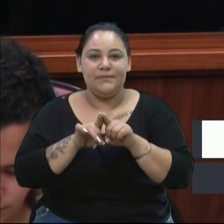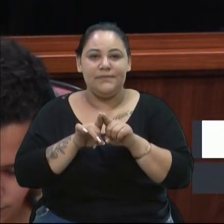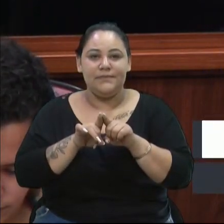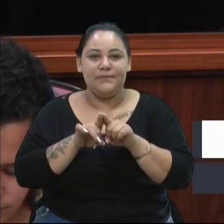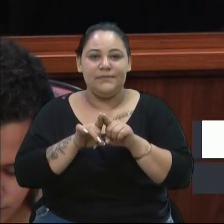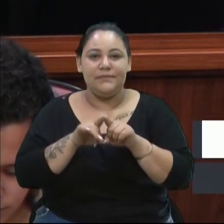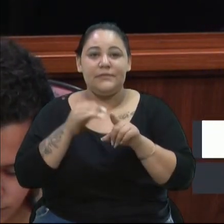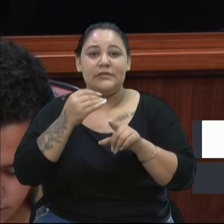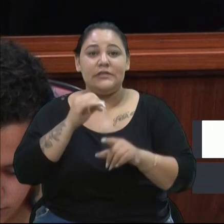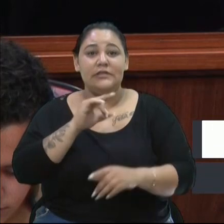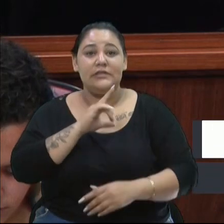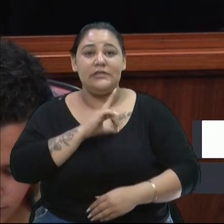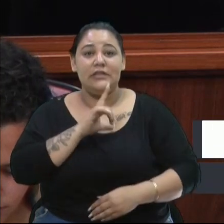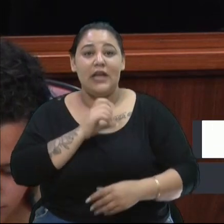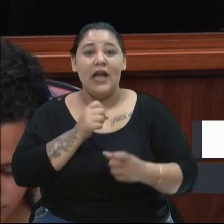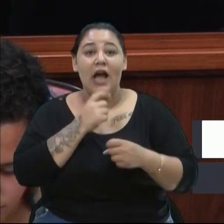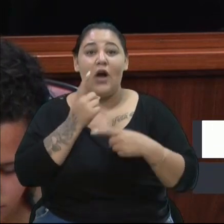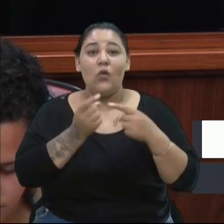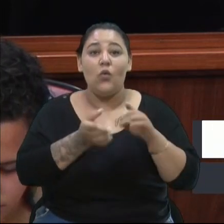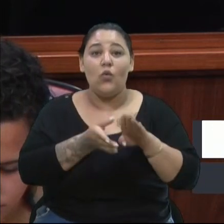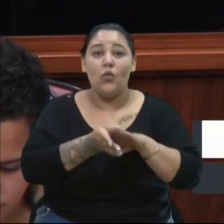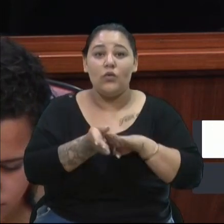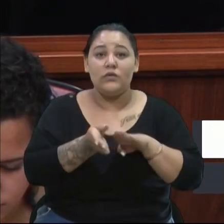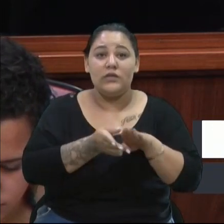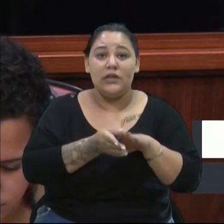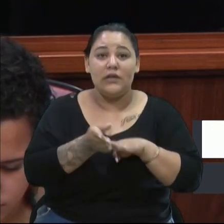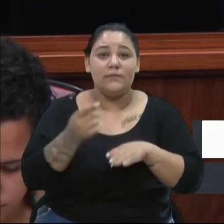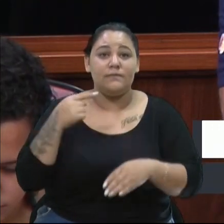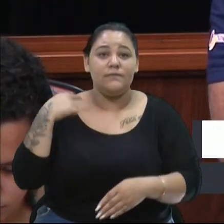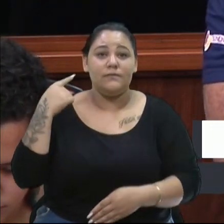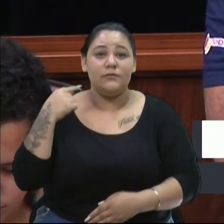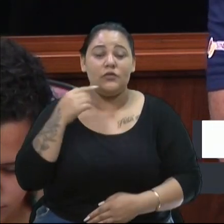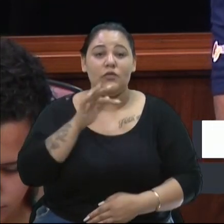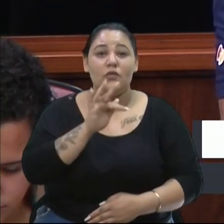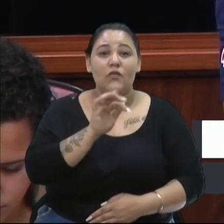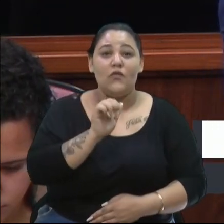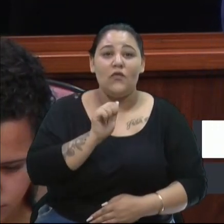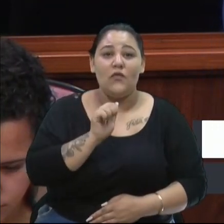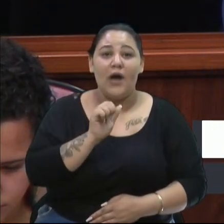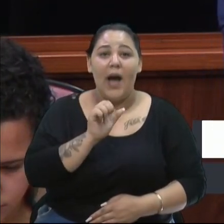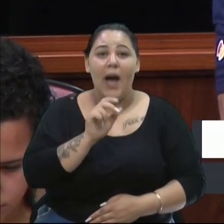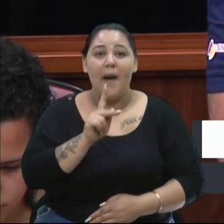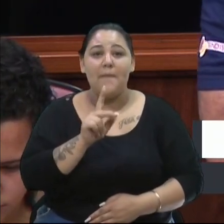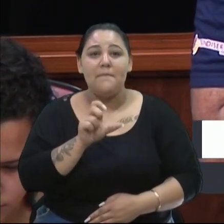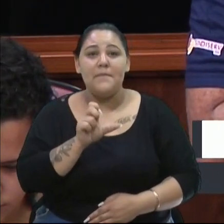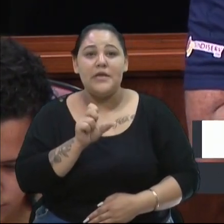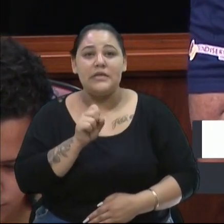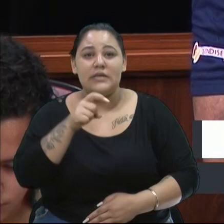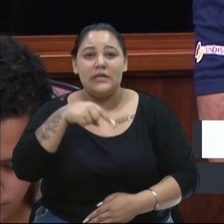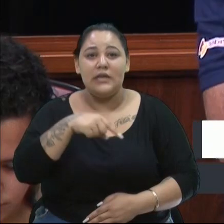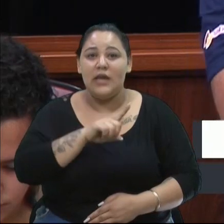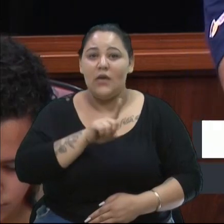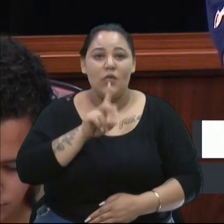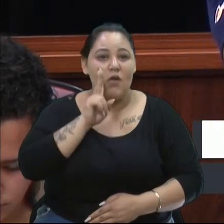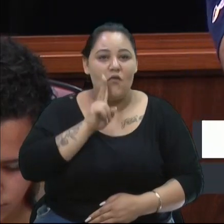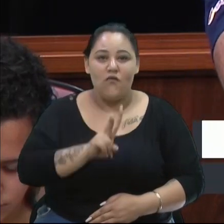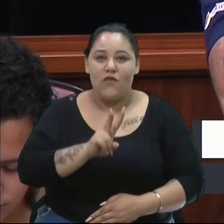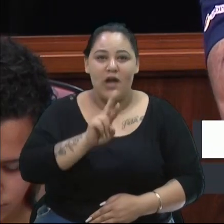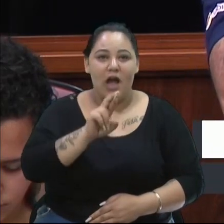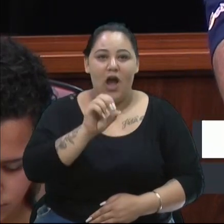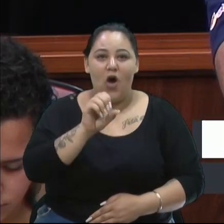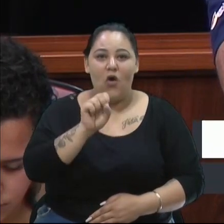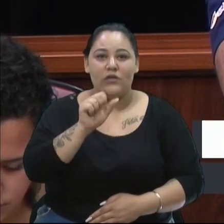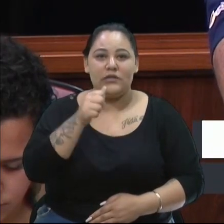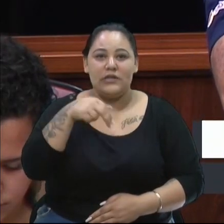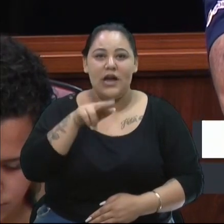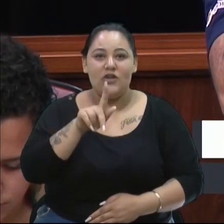se tem algum conselheiro ou delegado do FAPS aqui nessa plenária. Eu não vi a Rosângela por aqui. Mas